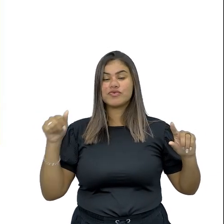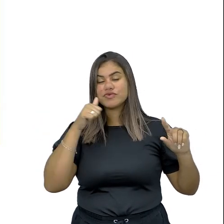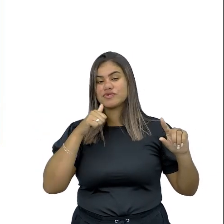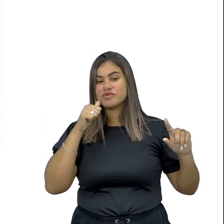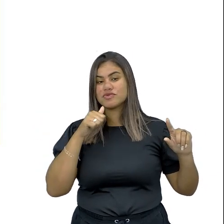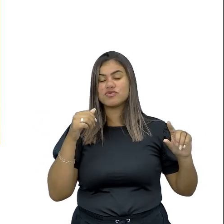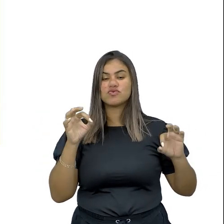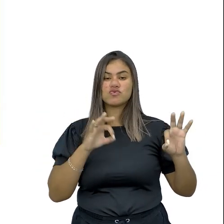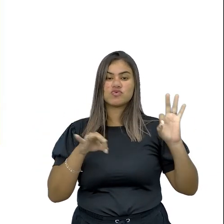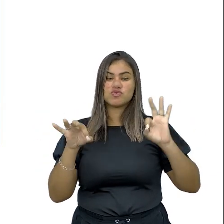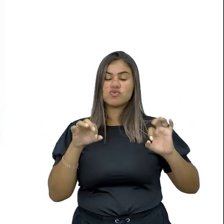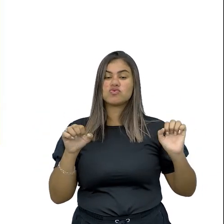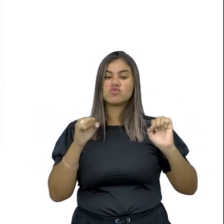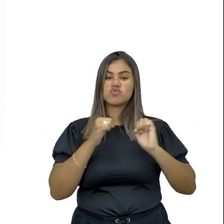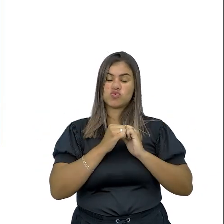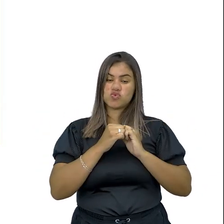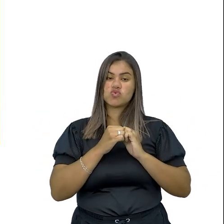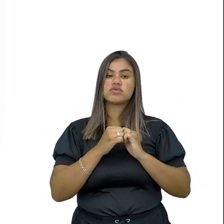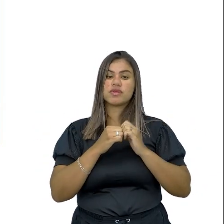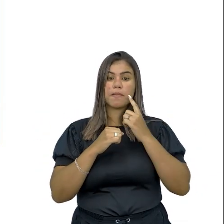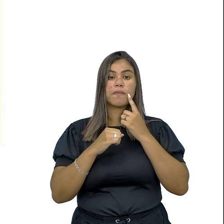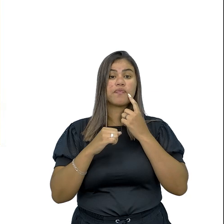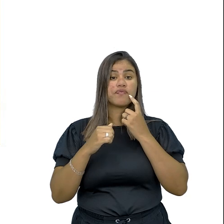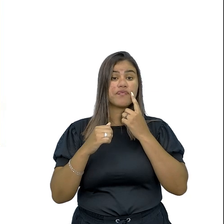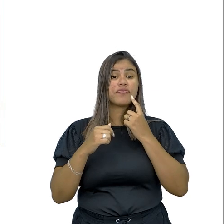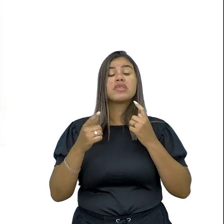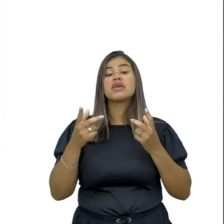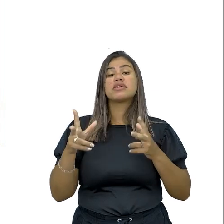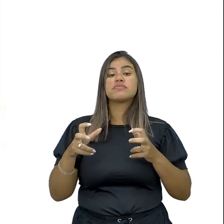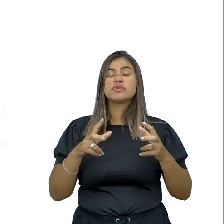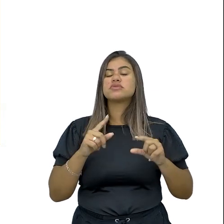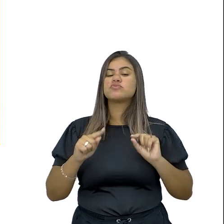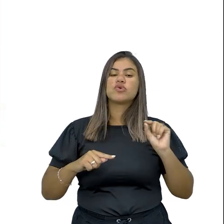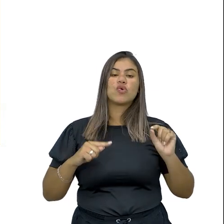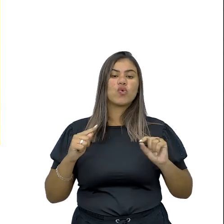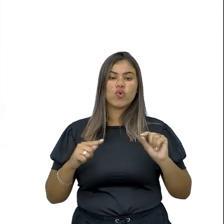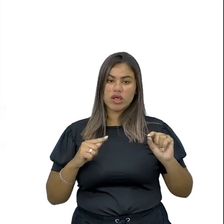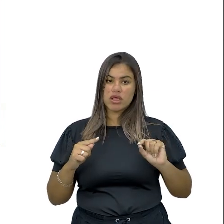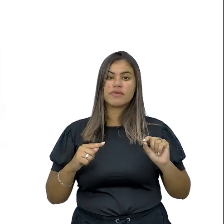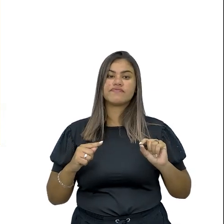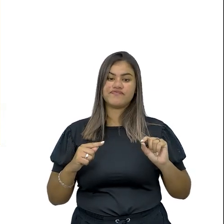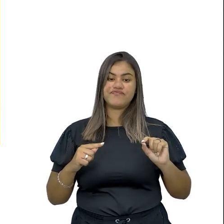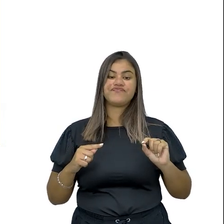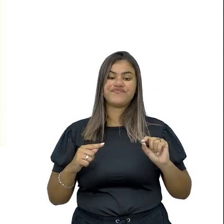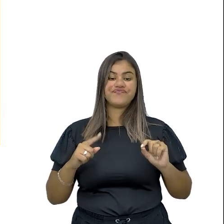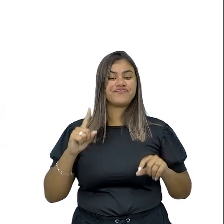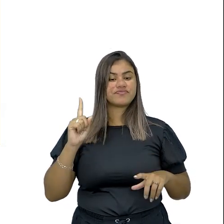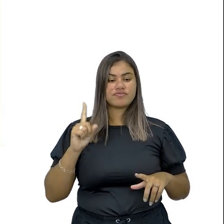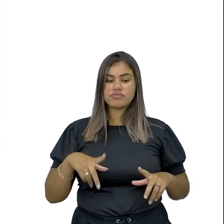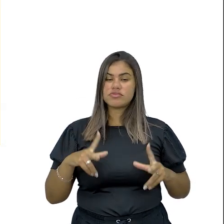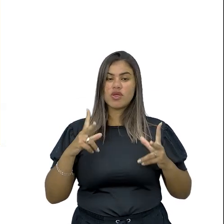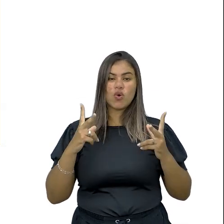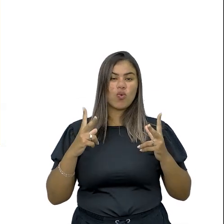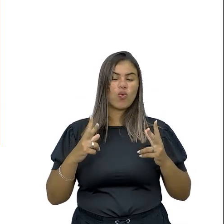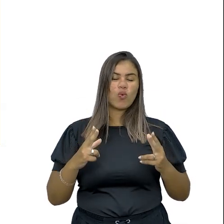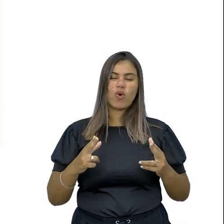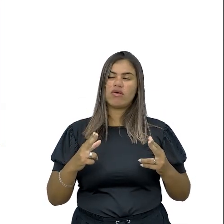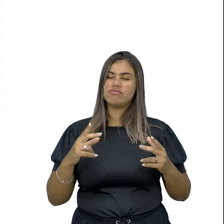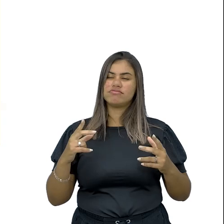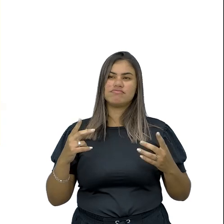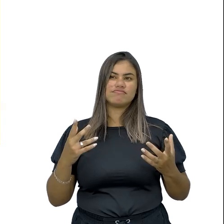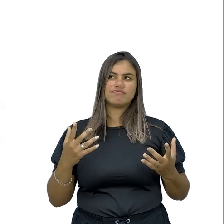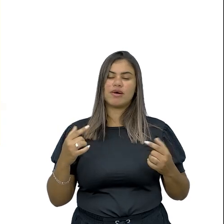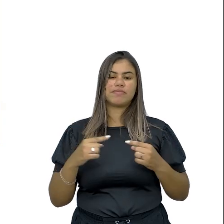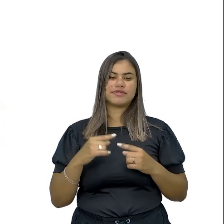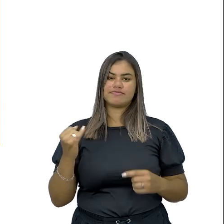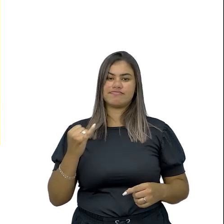dessa pauta, e nós entendemos que isso daqui aparecia como uma luva na nossa formação. Então, é por isso